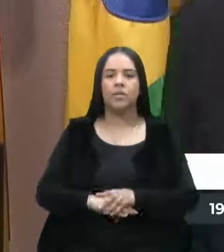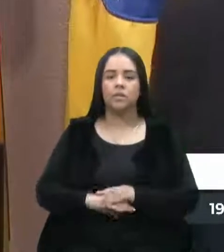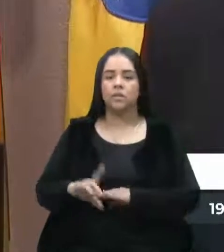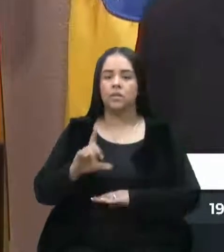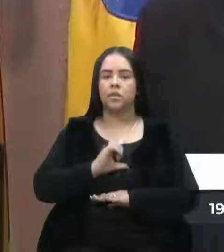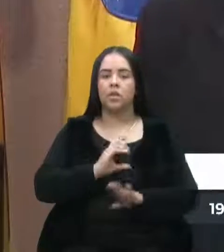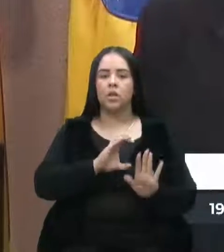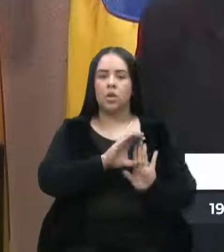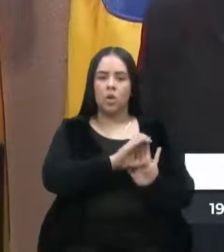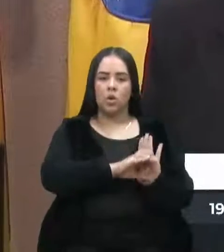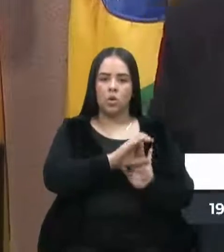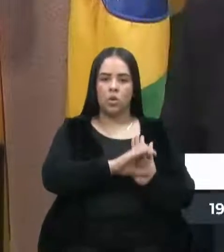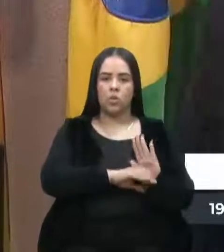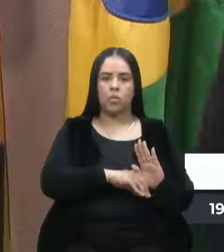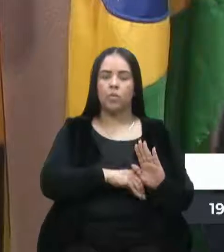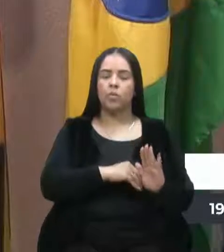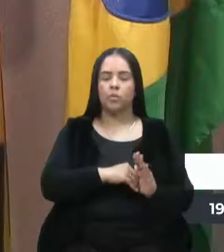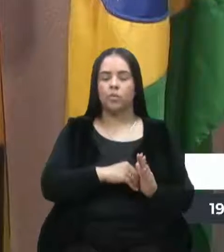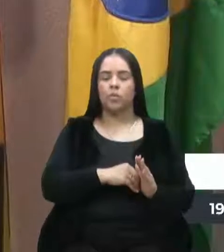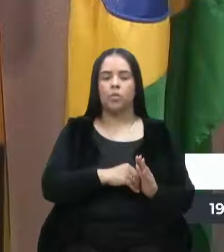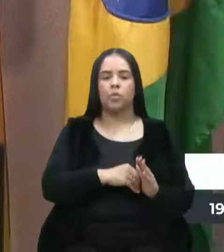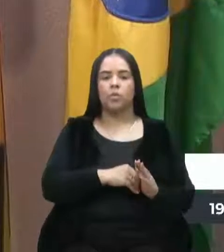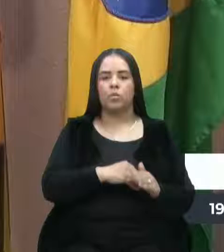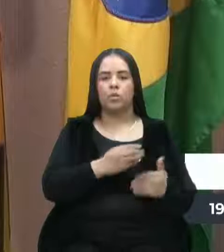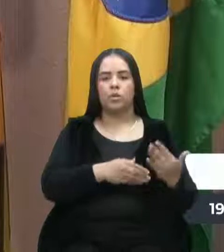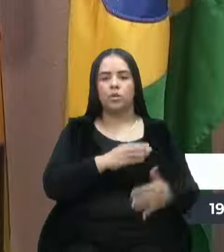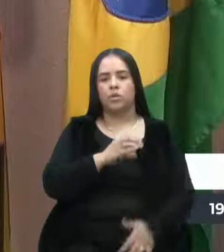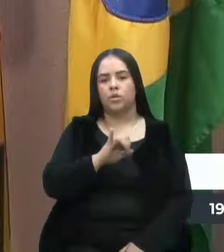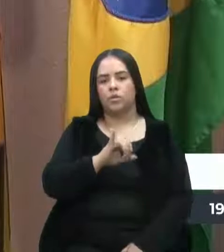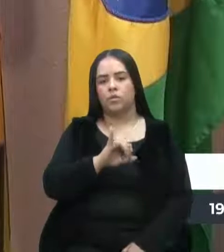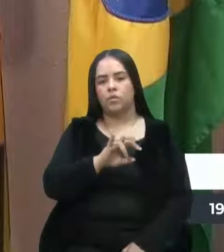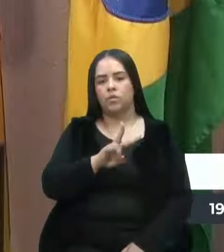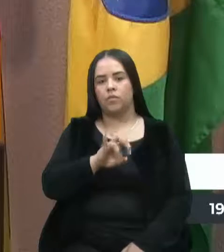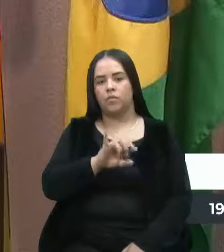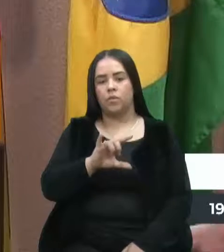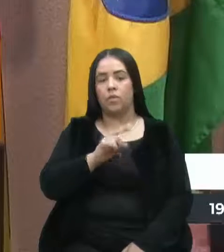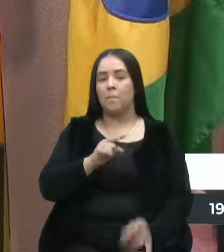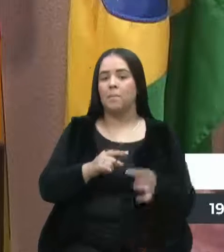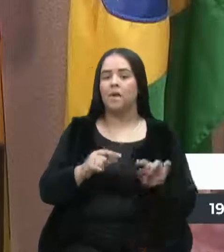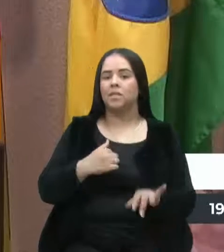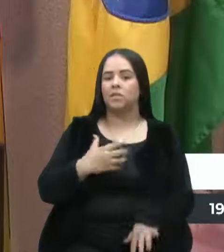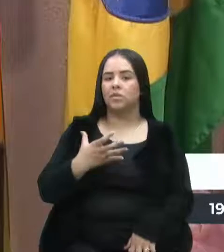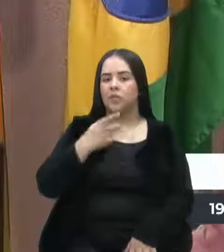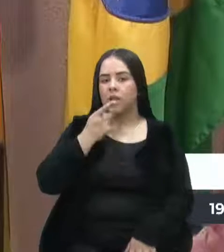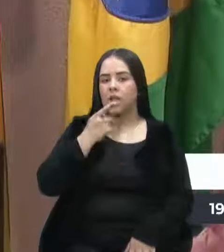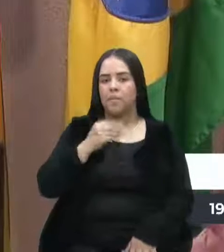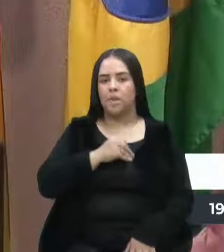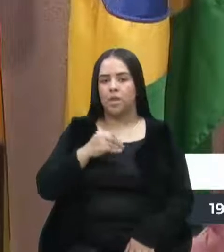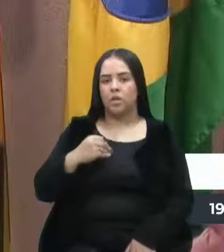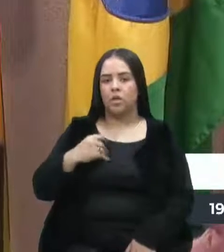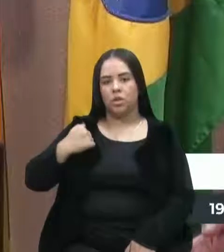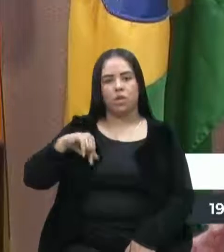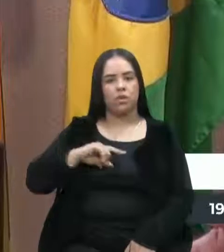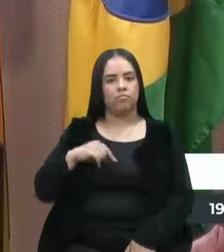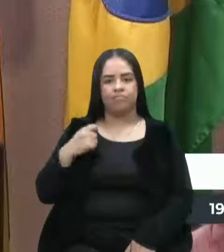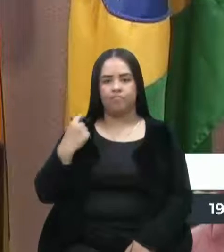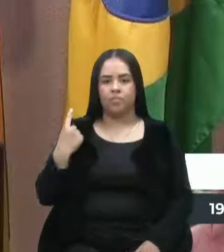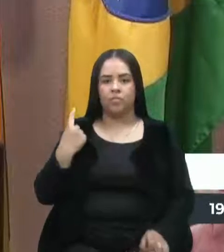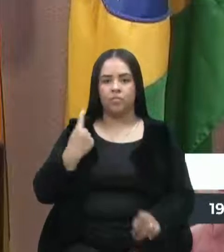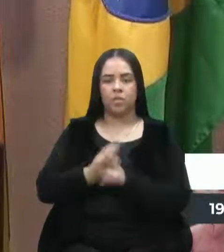código do processo civil é mas eu quero falar dos médicos que nós precisamos achar uma saída e